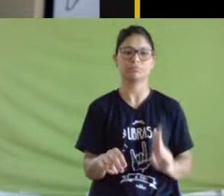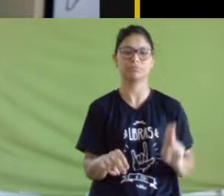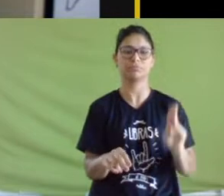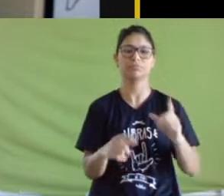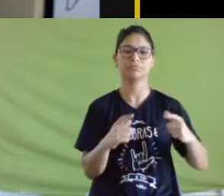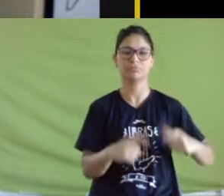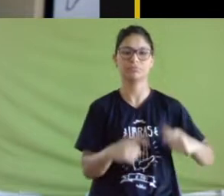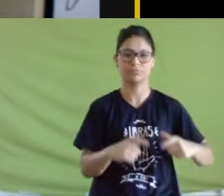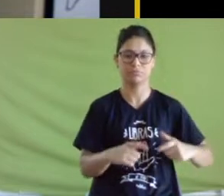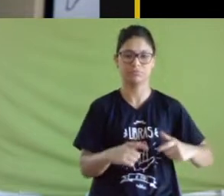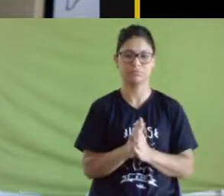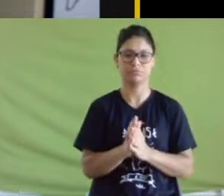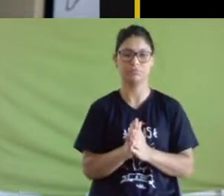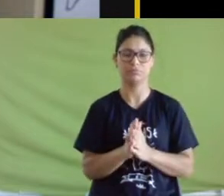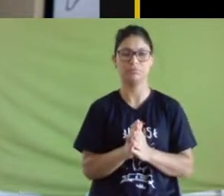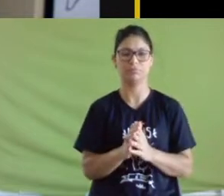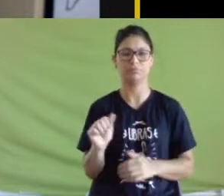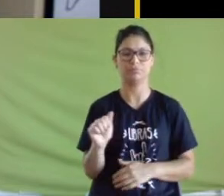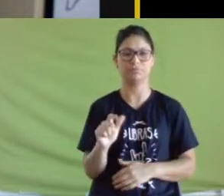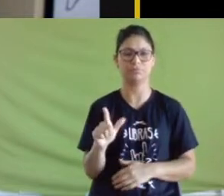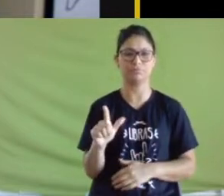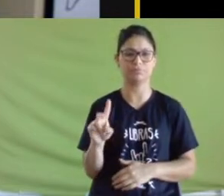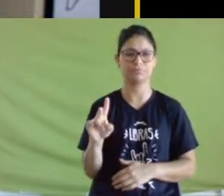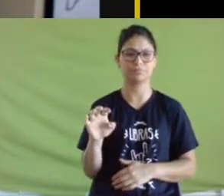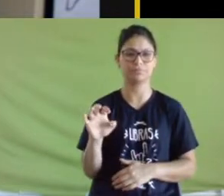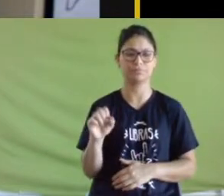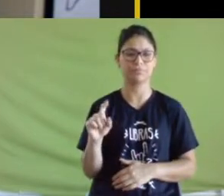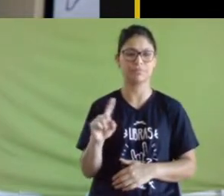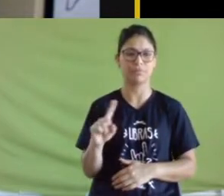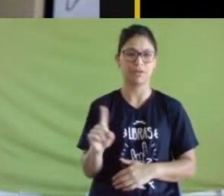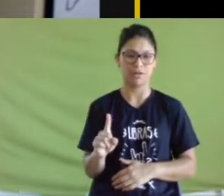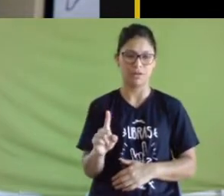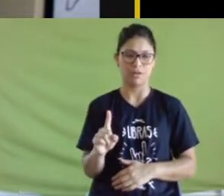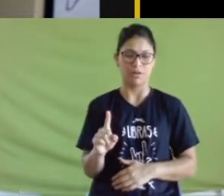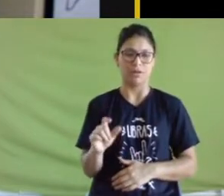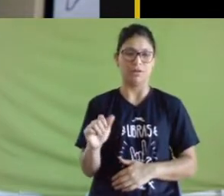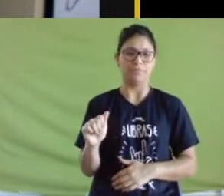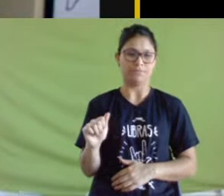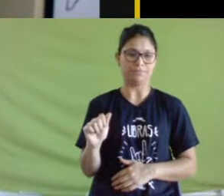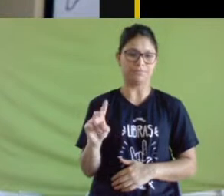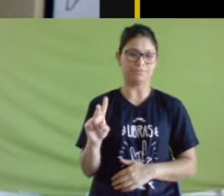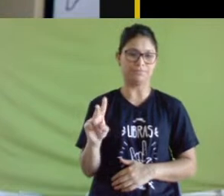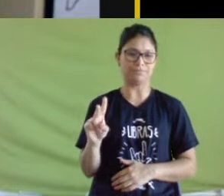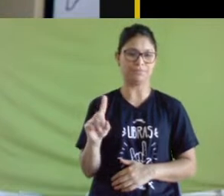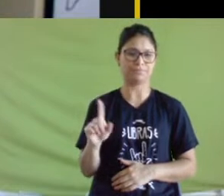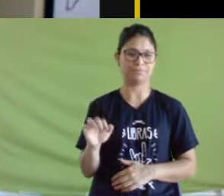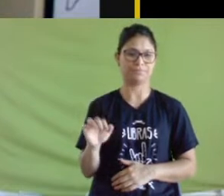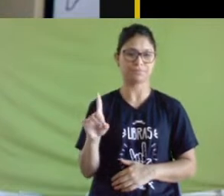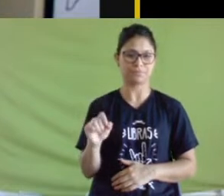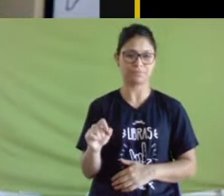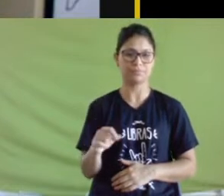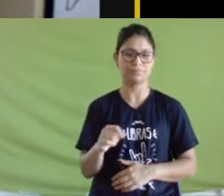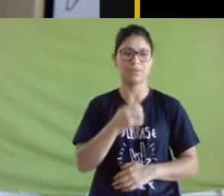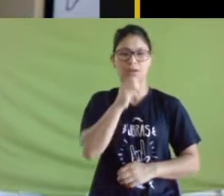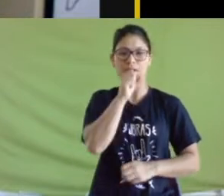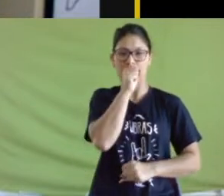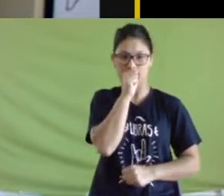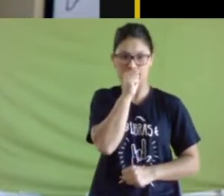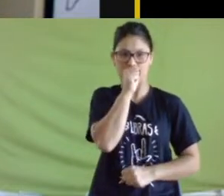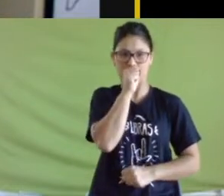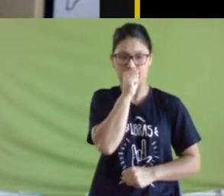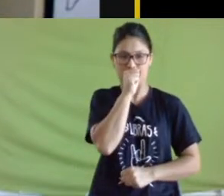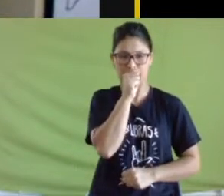O Álvares Azevedo, quando diz tuberculose, eu quero morrer, ele está usando lugar comum. A mocinha romântica,